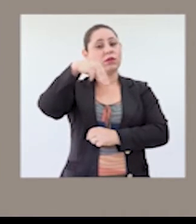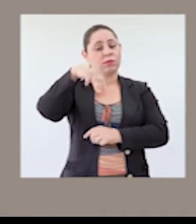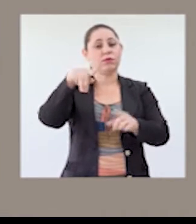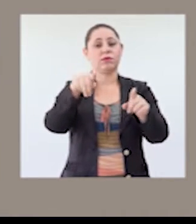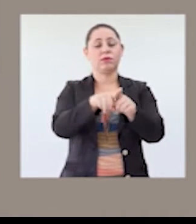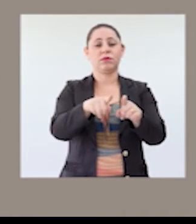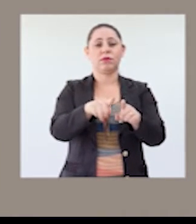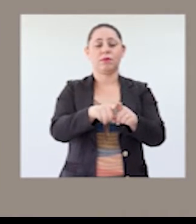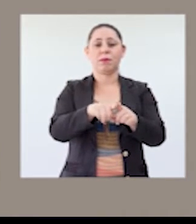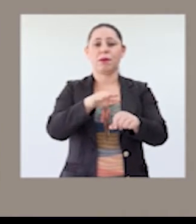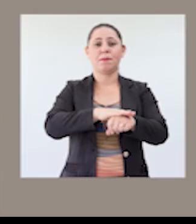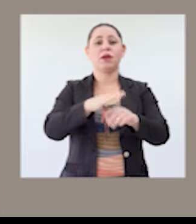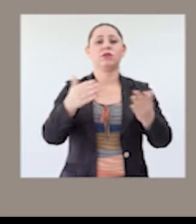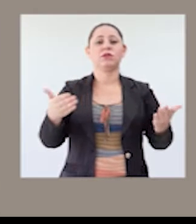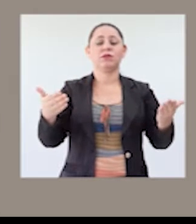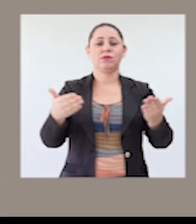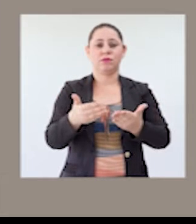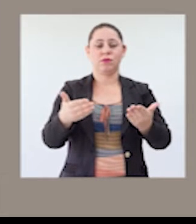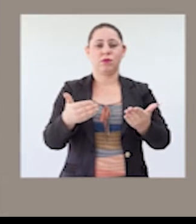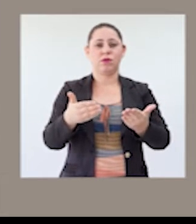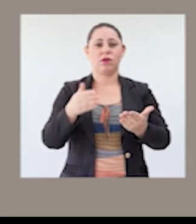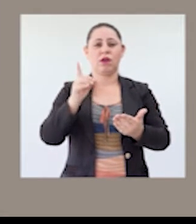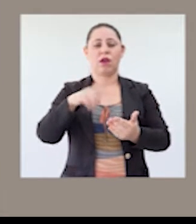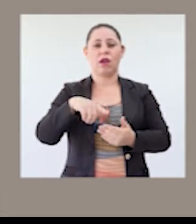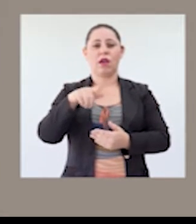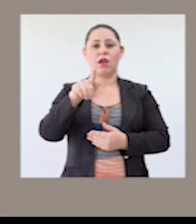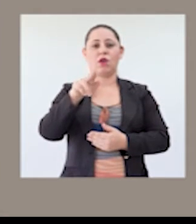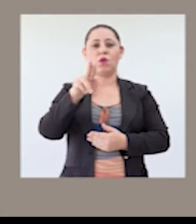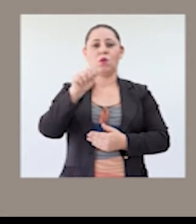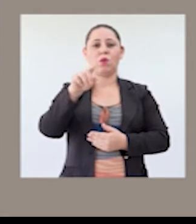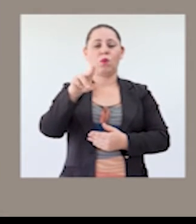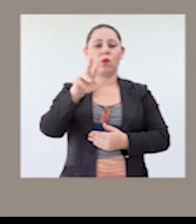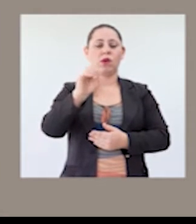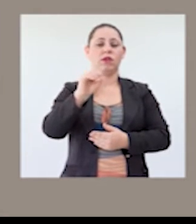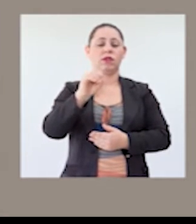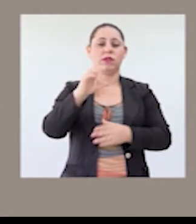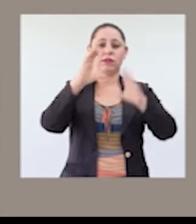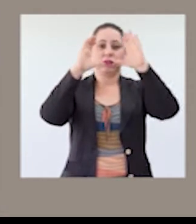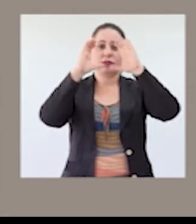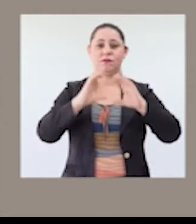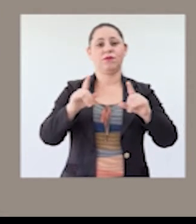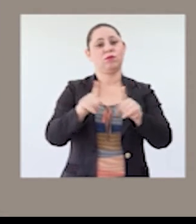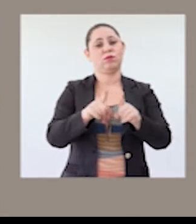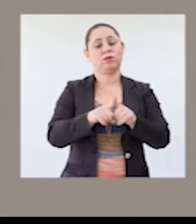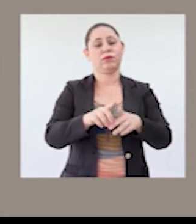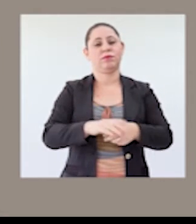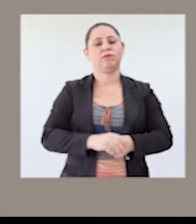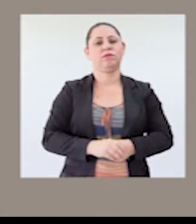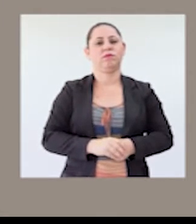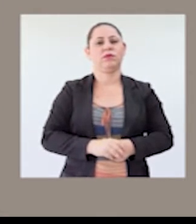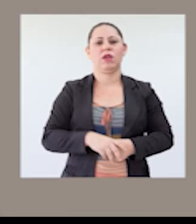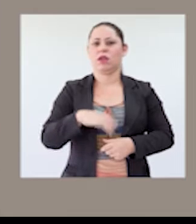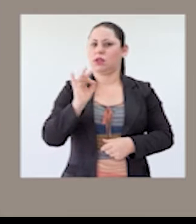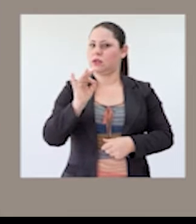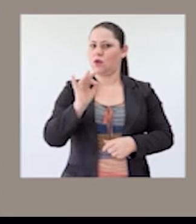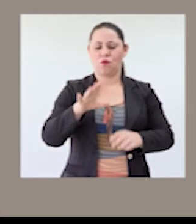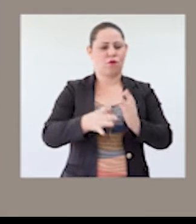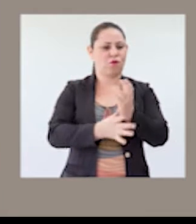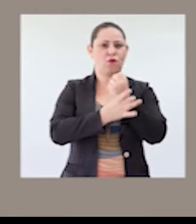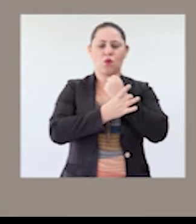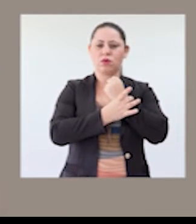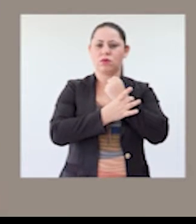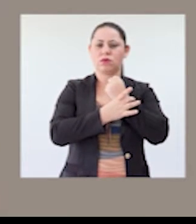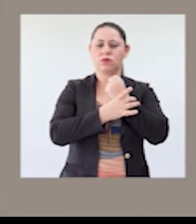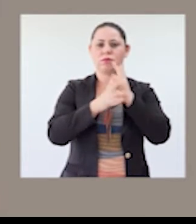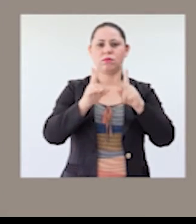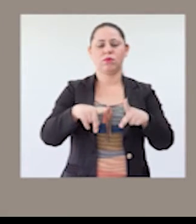a Polícia Militar e, mais recentemente, a Guarda Civil também, né? Não fosse a